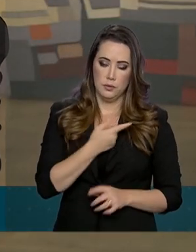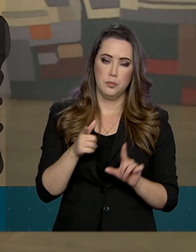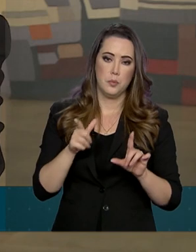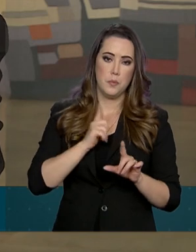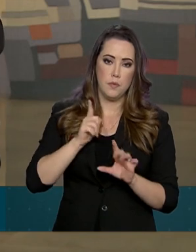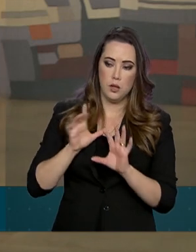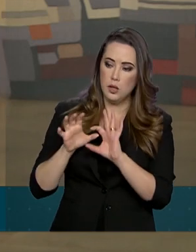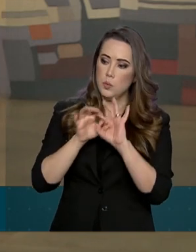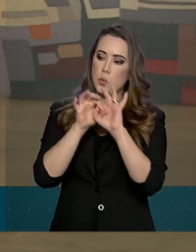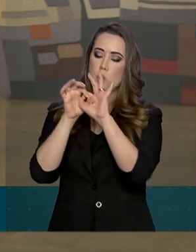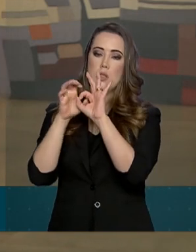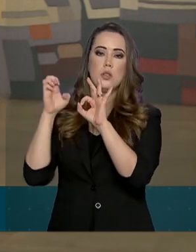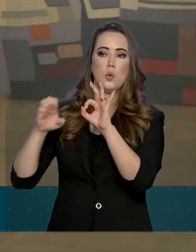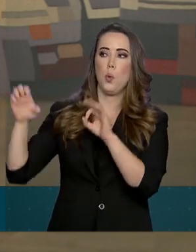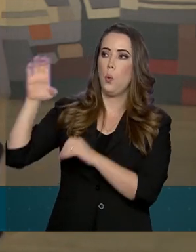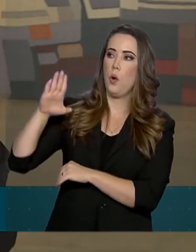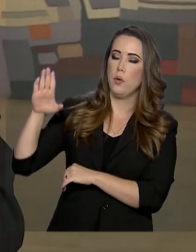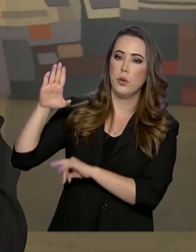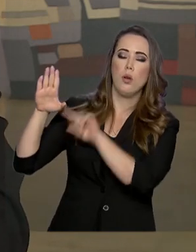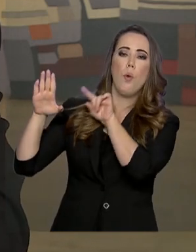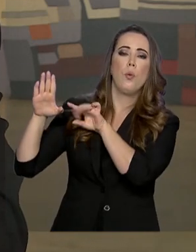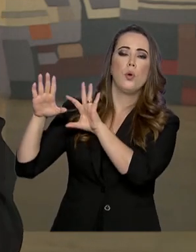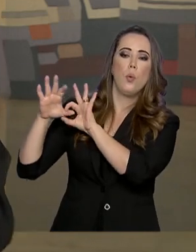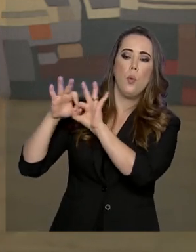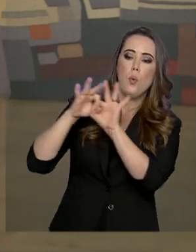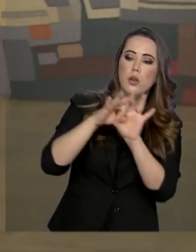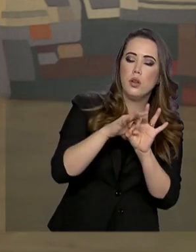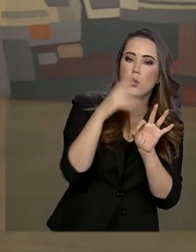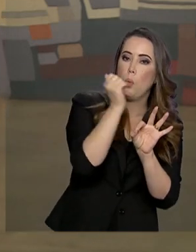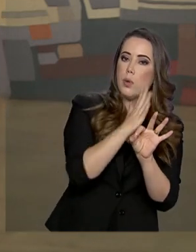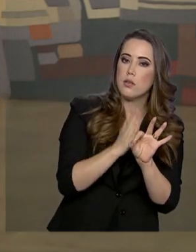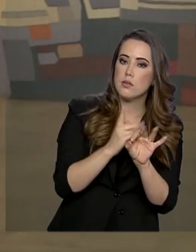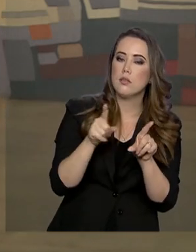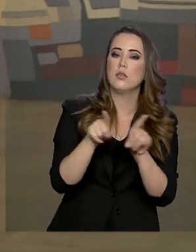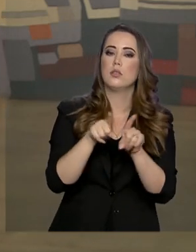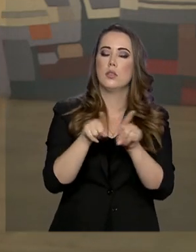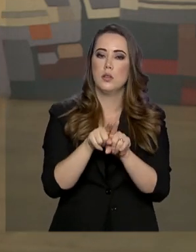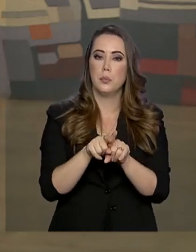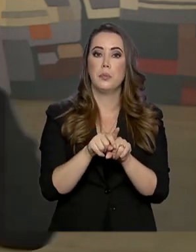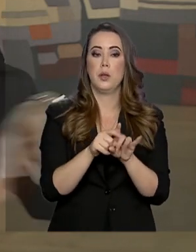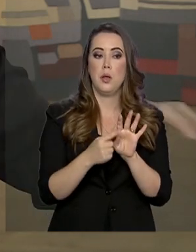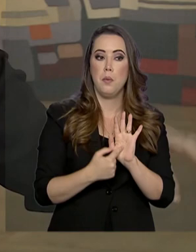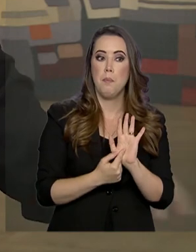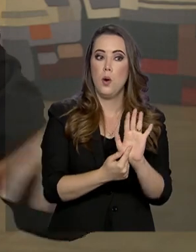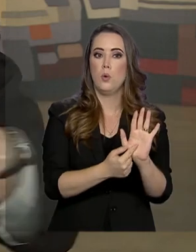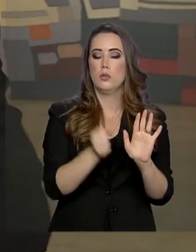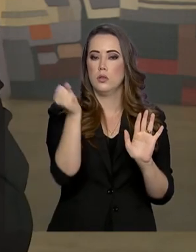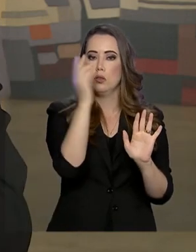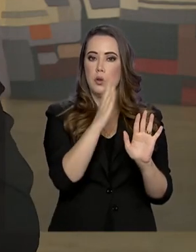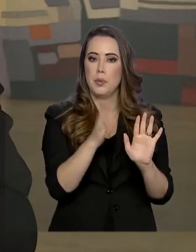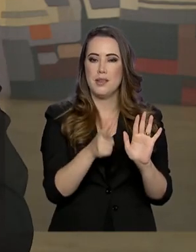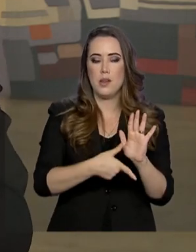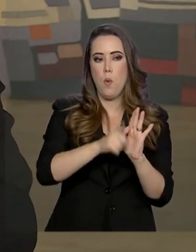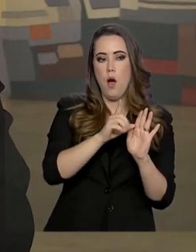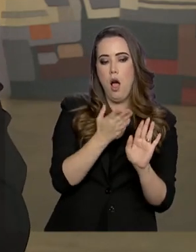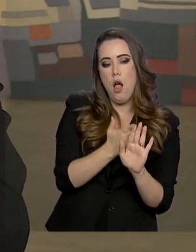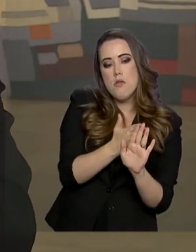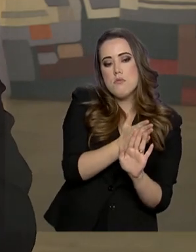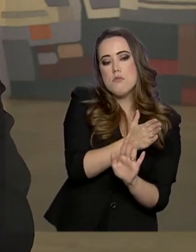a União Europeia e da nova atração de investimentos, a gente coloca o Brasil, que estava à margem dos